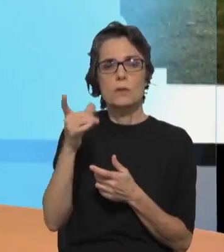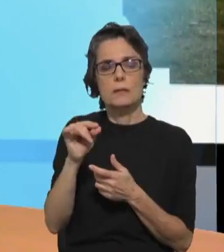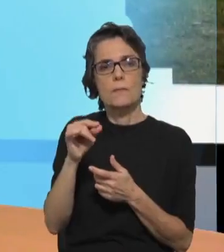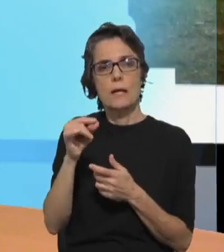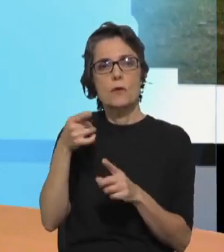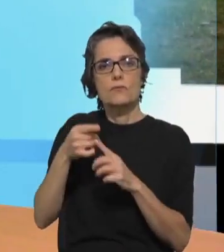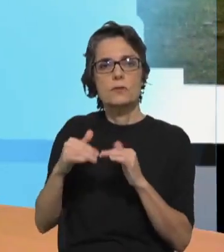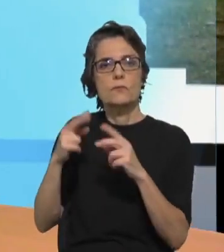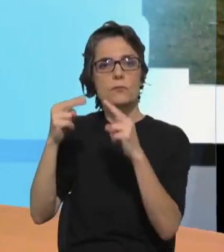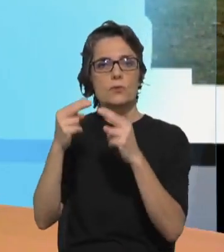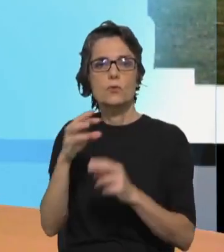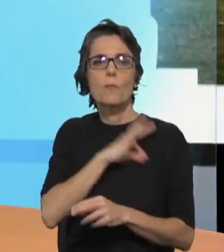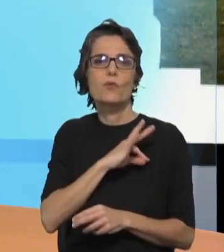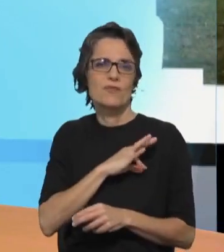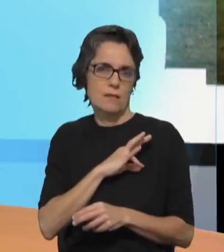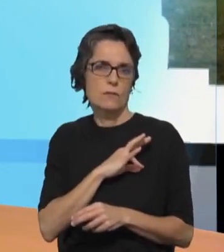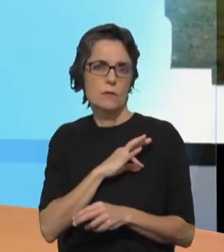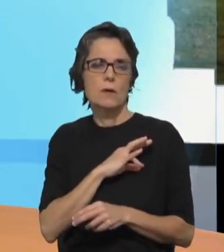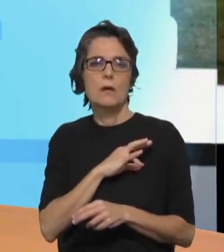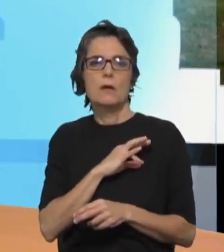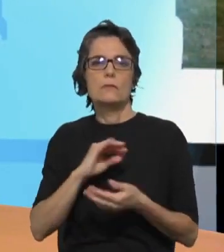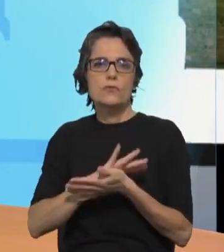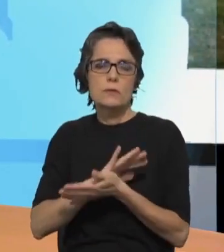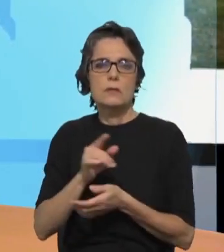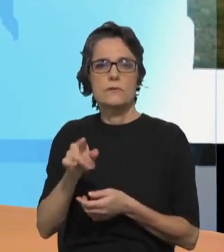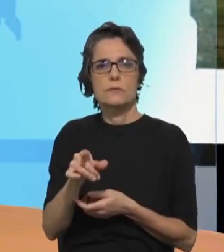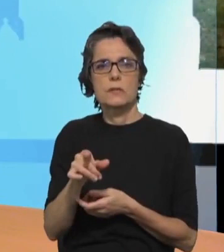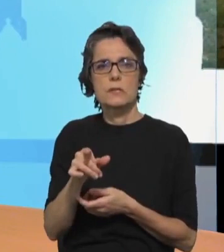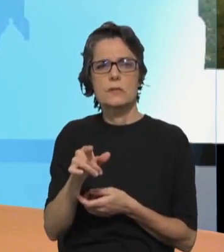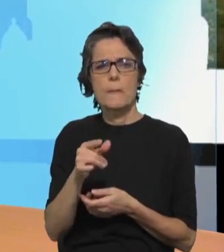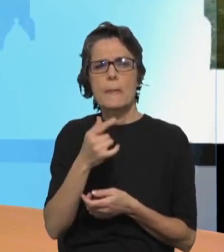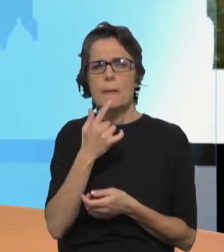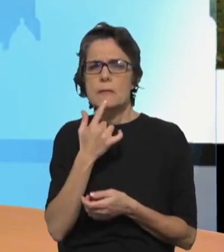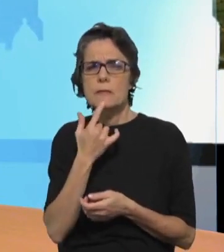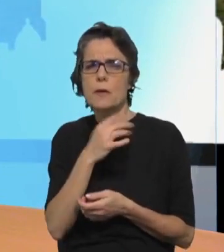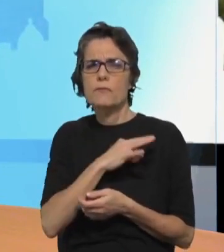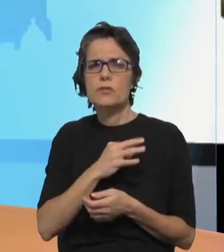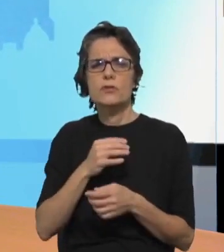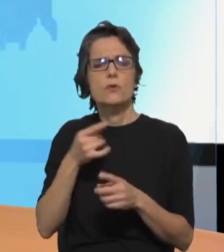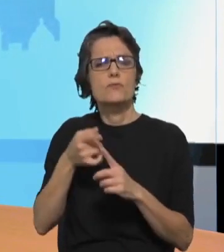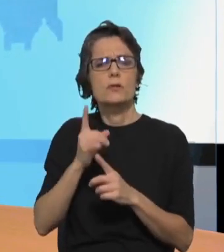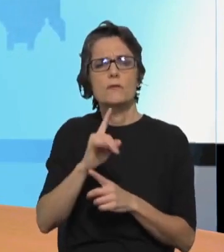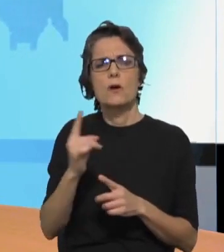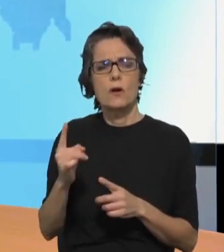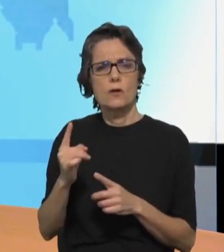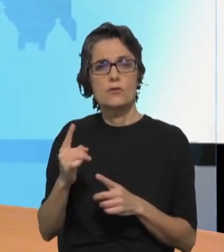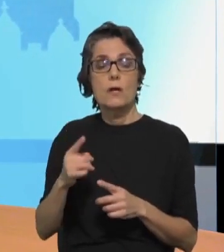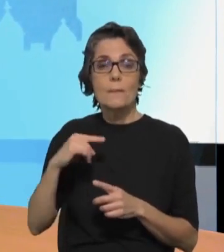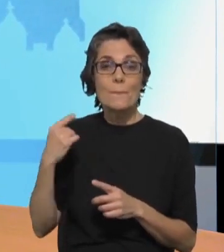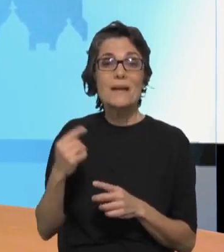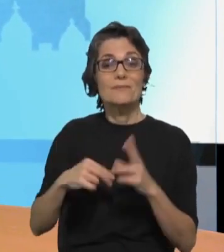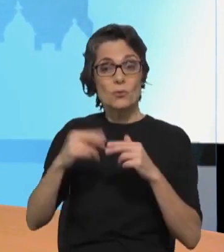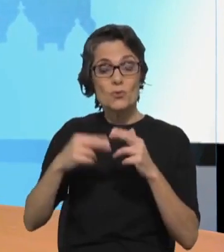construção de uma profissão, para a construção daquilo que se quer fazer com as pessoas para construírem conhecimento,